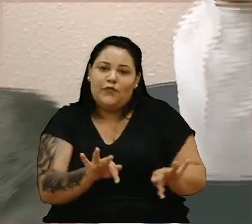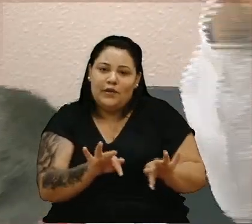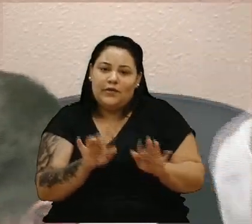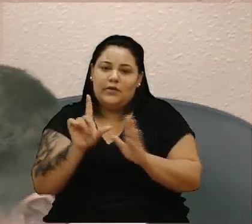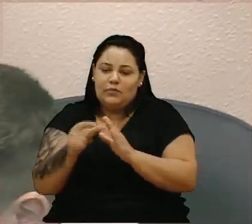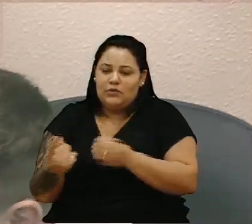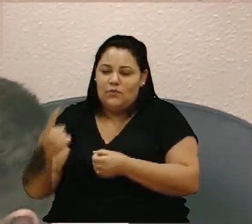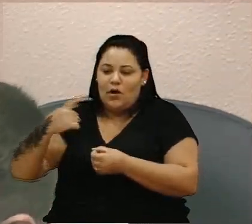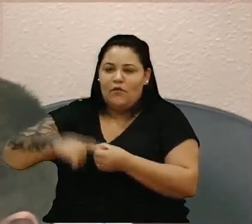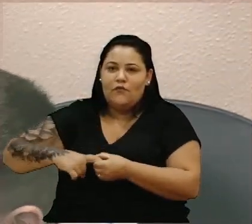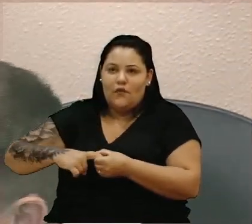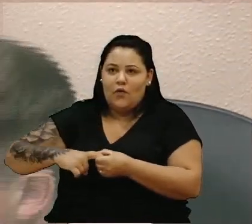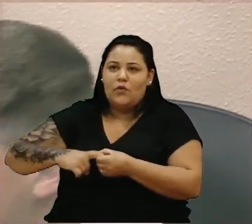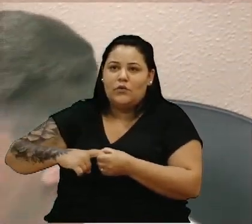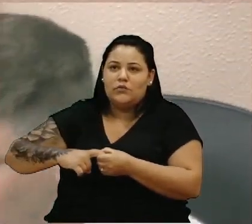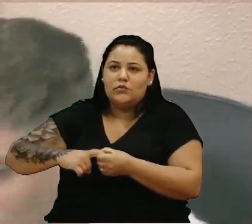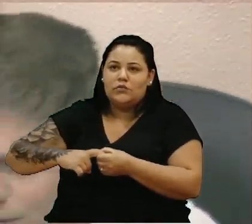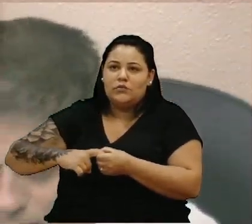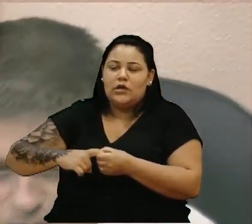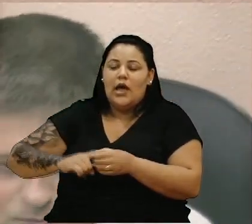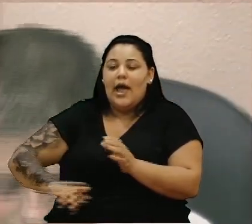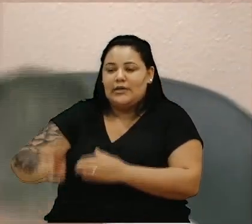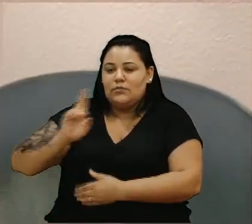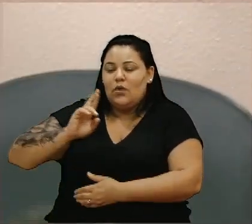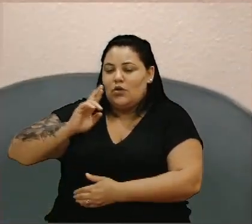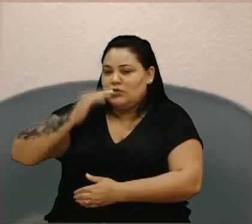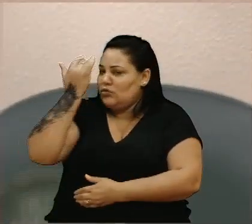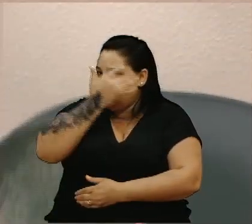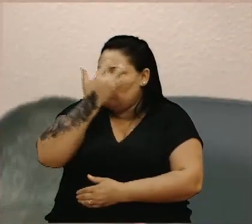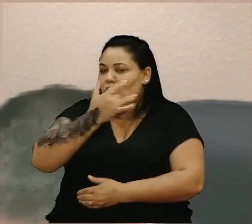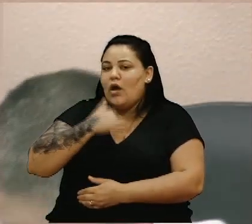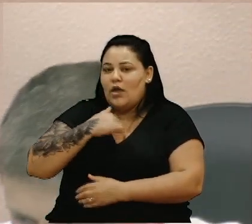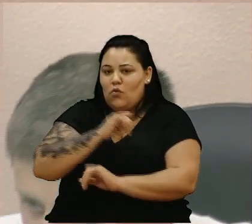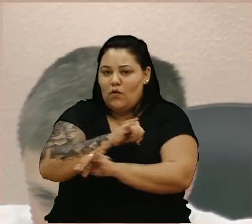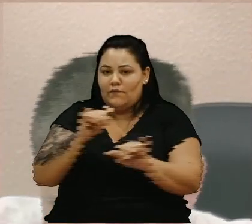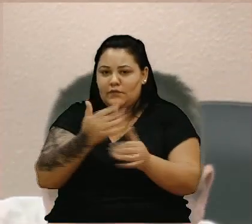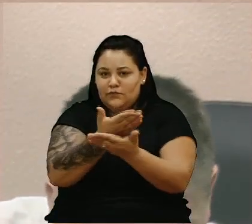retorno sobre essa solicitação ao prefeito, eu comunico aos vereadores. Devolvo os trabalhos ao presidente.